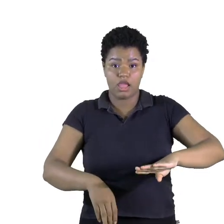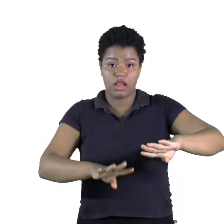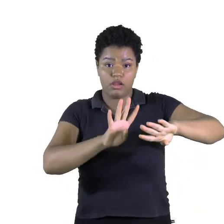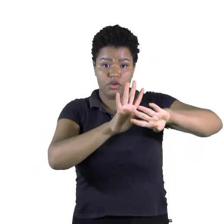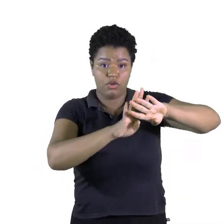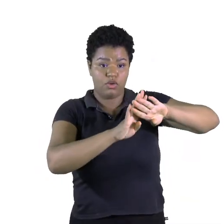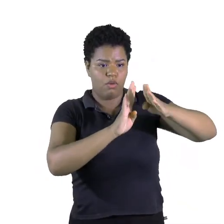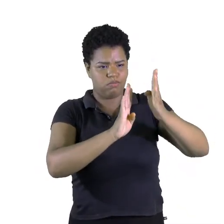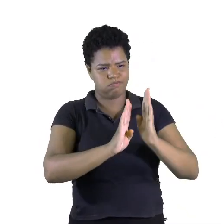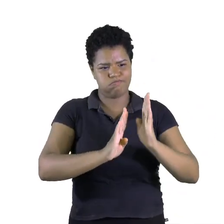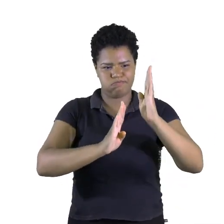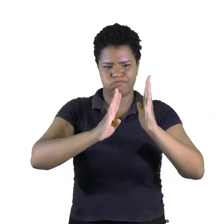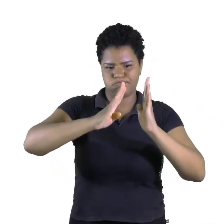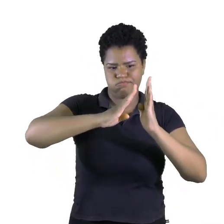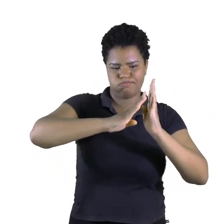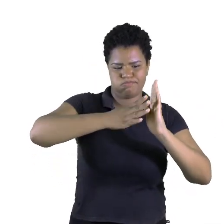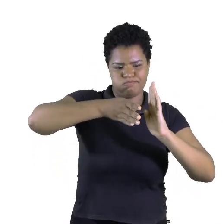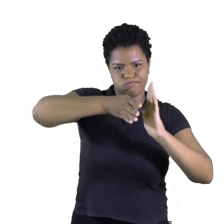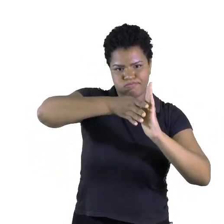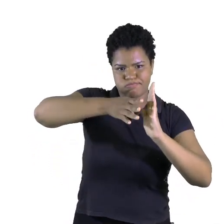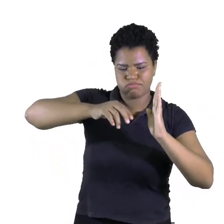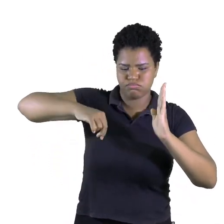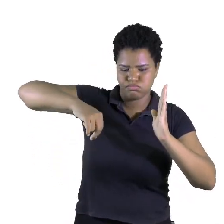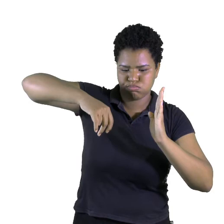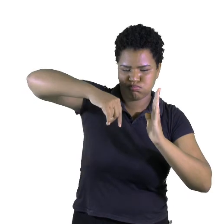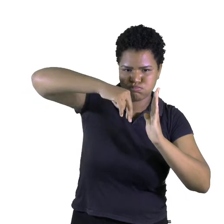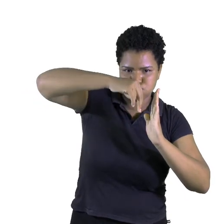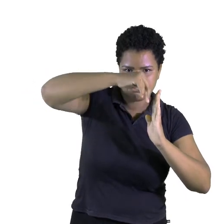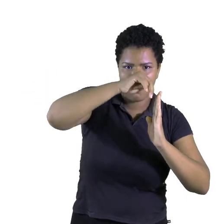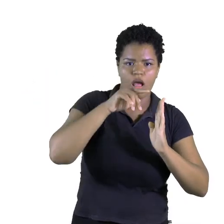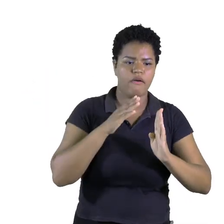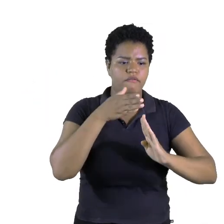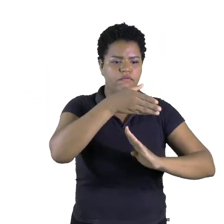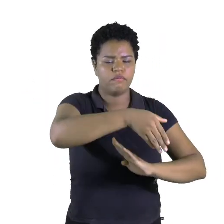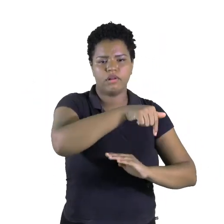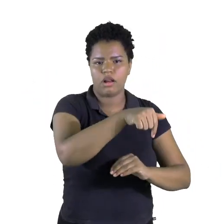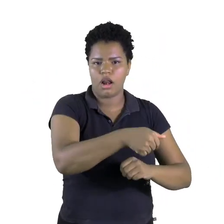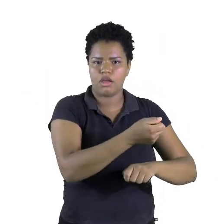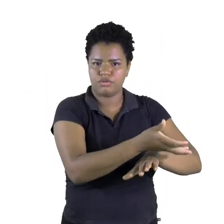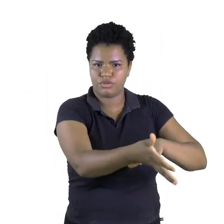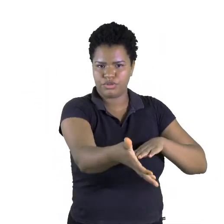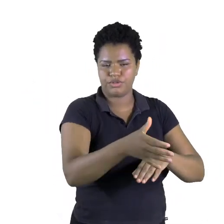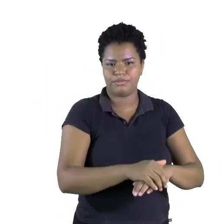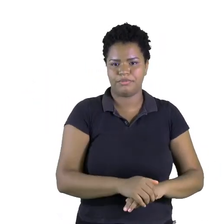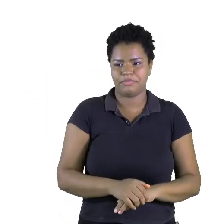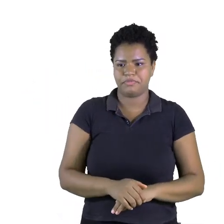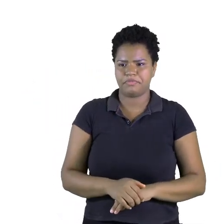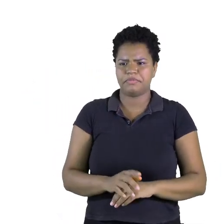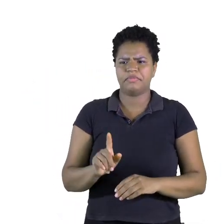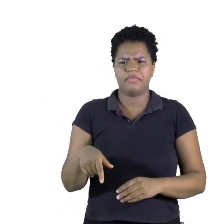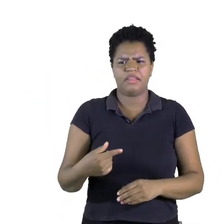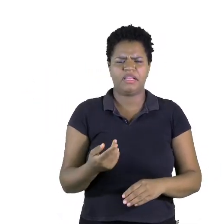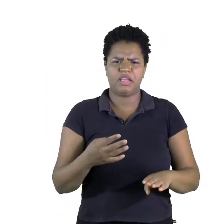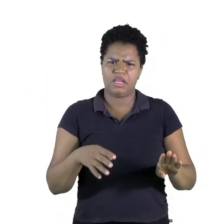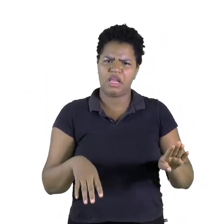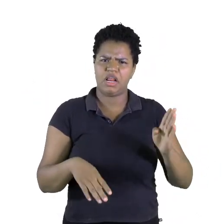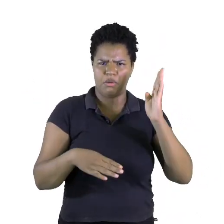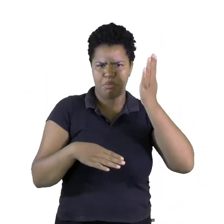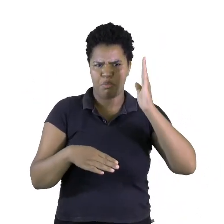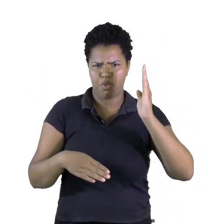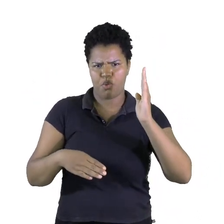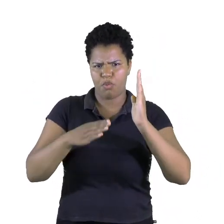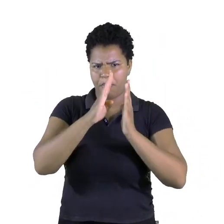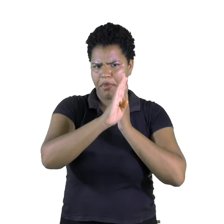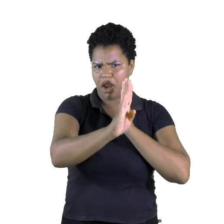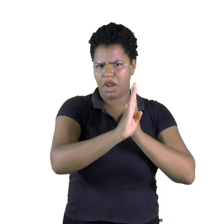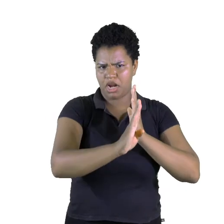lá no jardim. Qual é a palavra que se destaca aí? Que fala de tempo. Será que é encostar, escada, muro? Claro